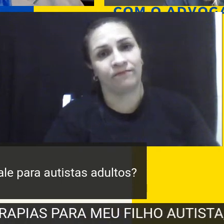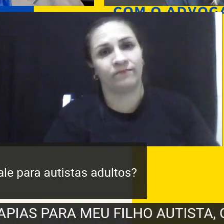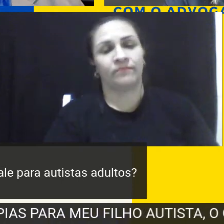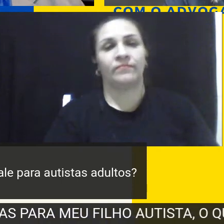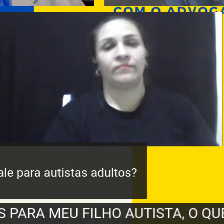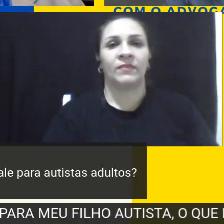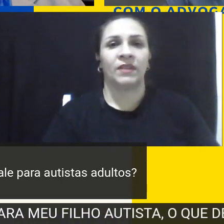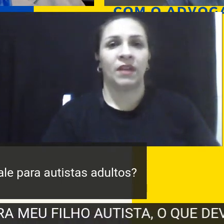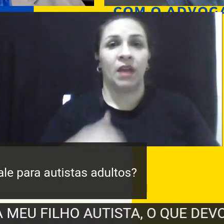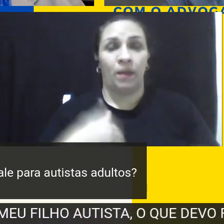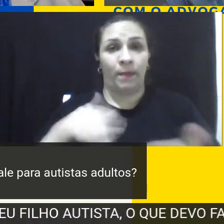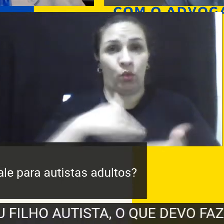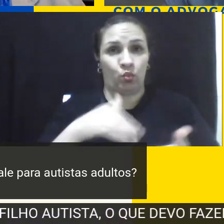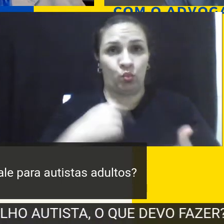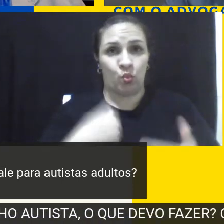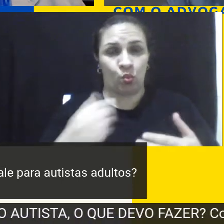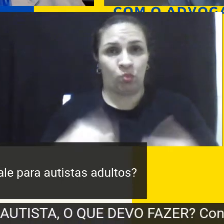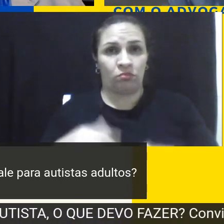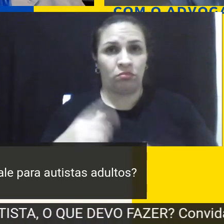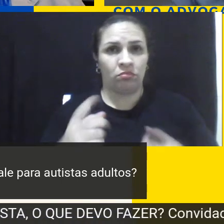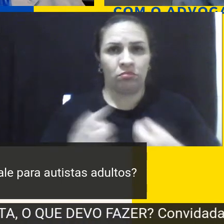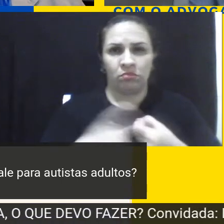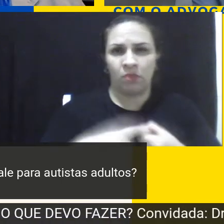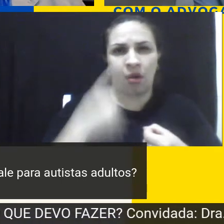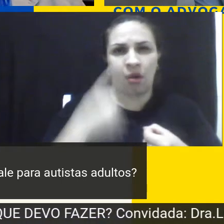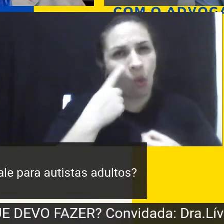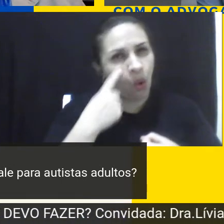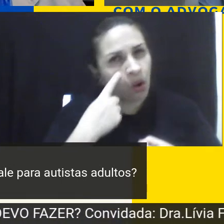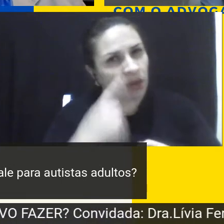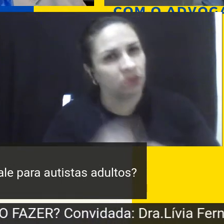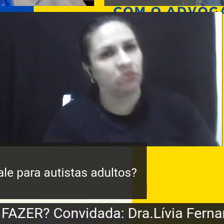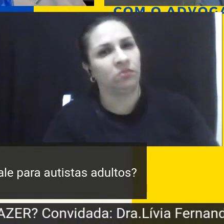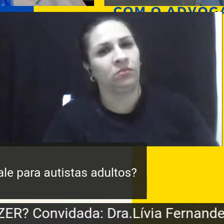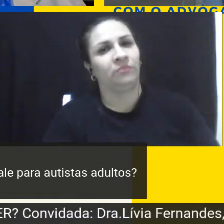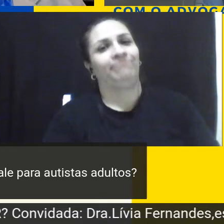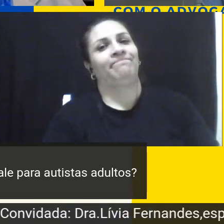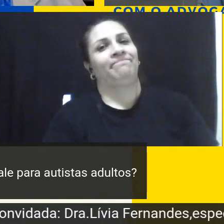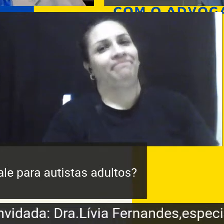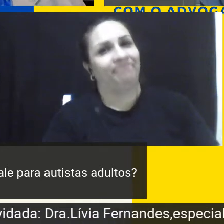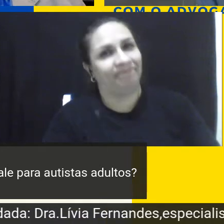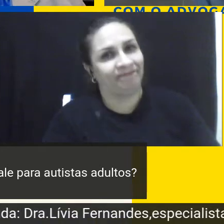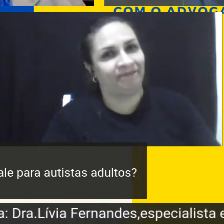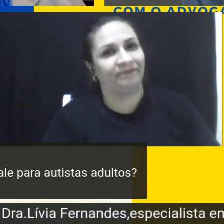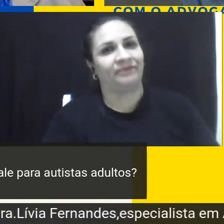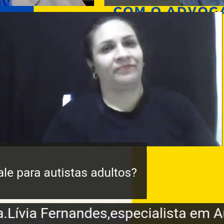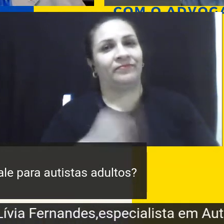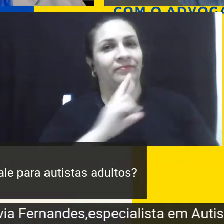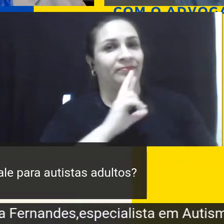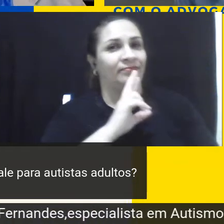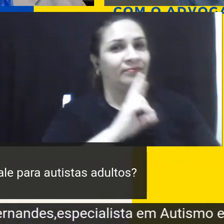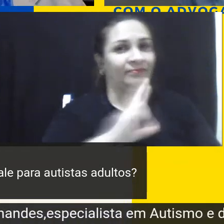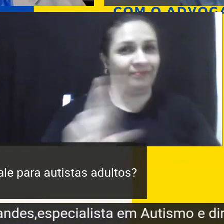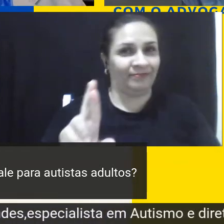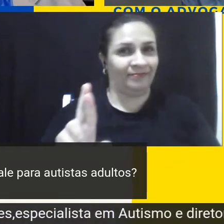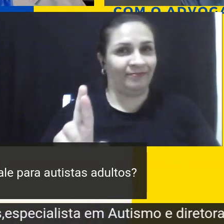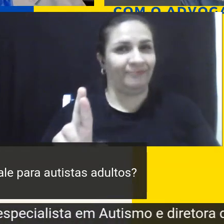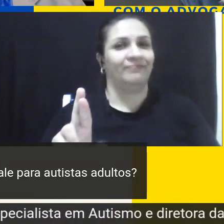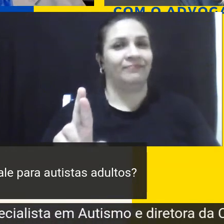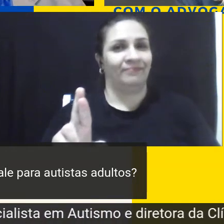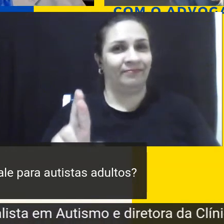escritório alguns planos que, olha, Olivia, o que eles respondem